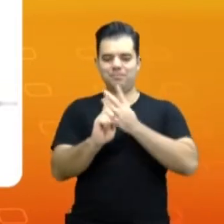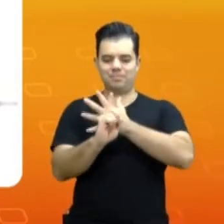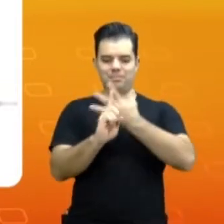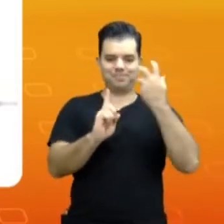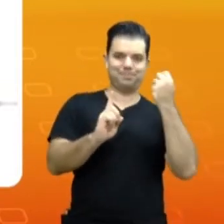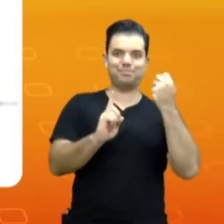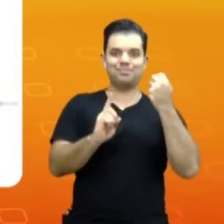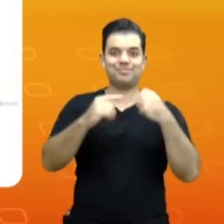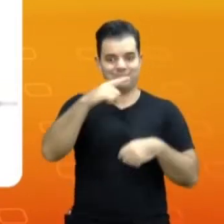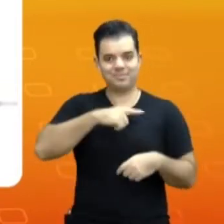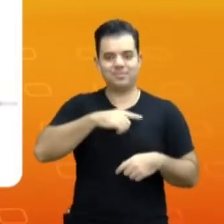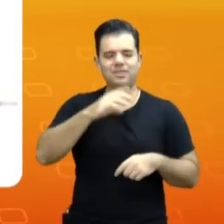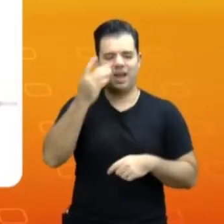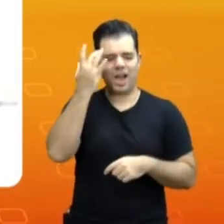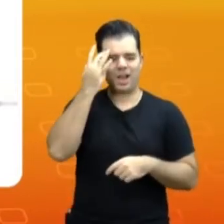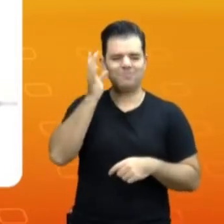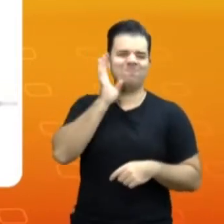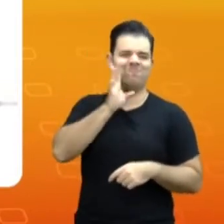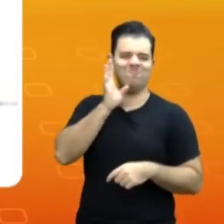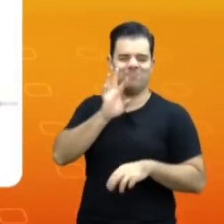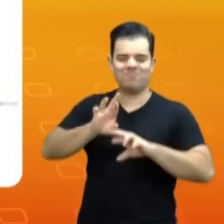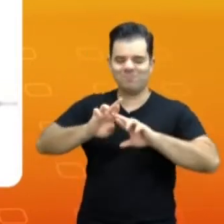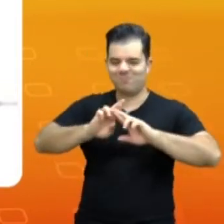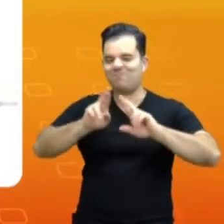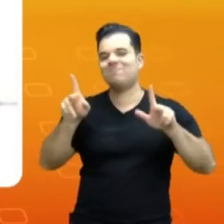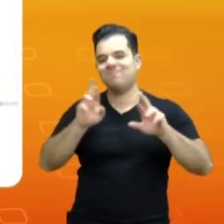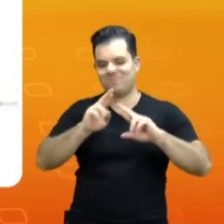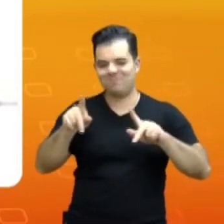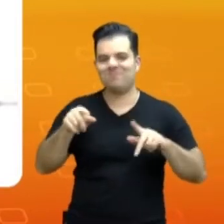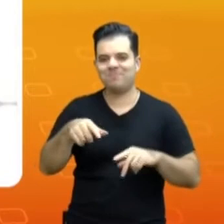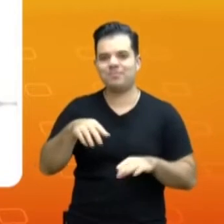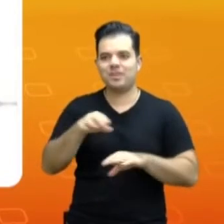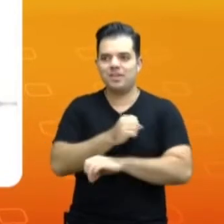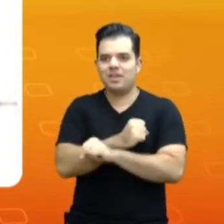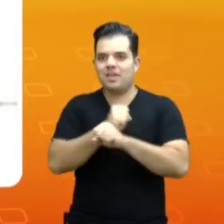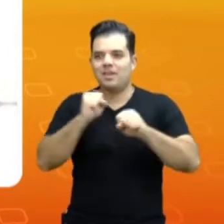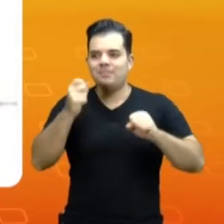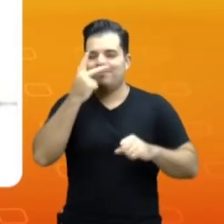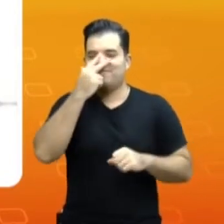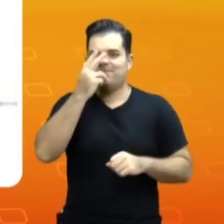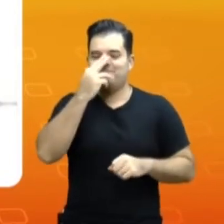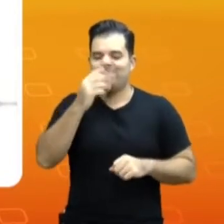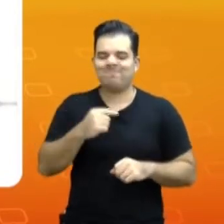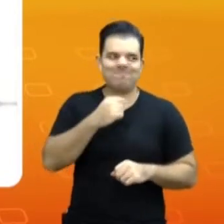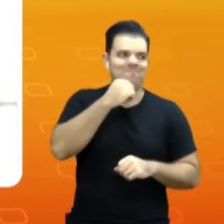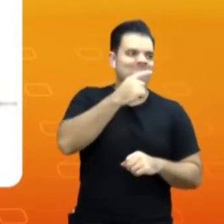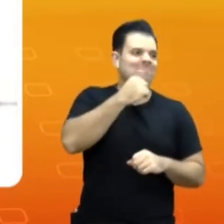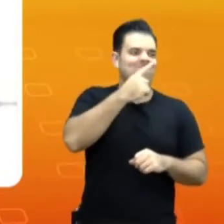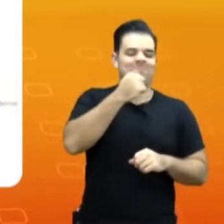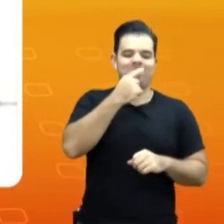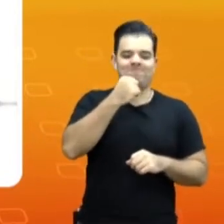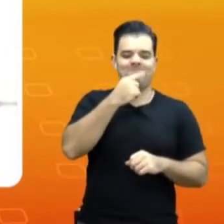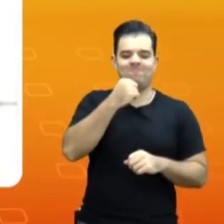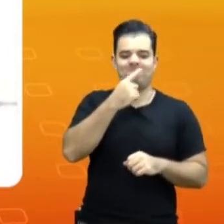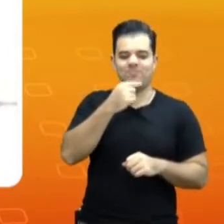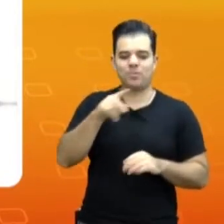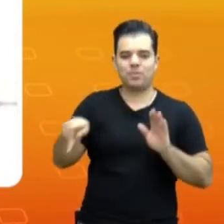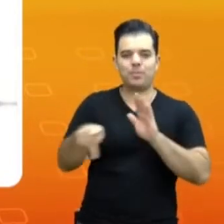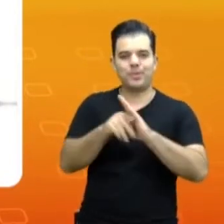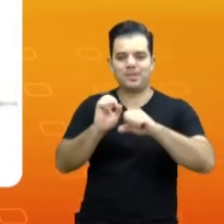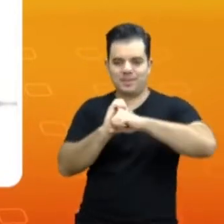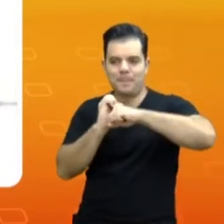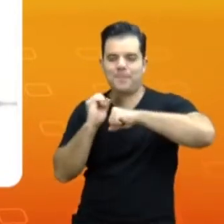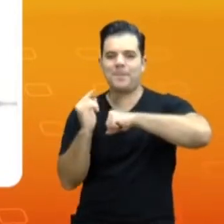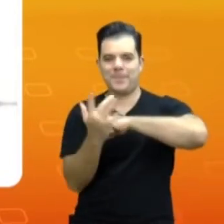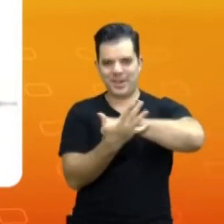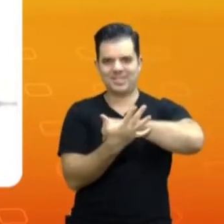Dando um passinho para trás, né, eu acho que essa foi a grande, digamos, foi a grande frustração ali inicial com a pandemia,